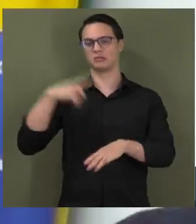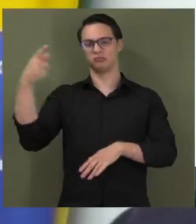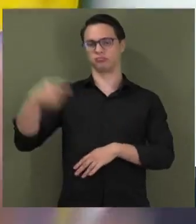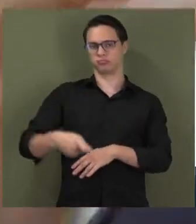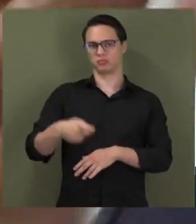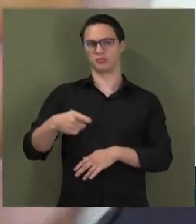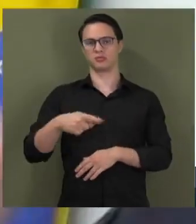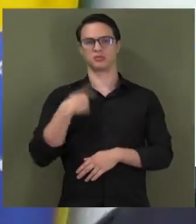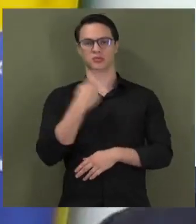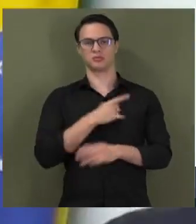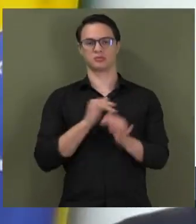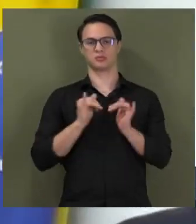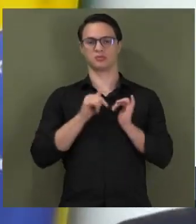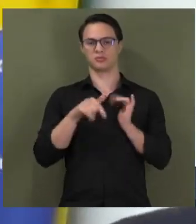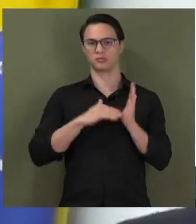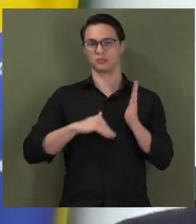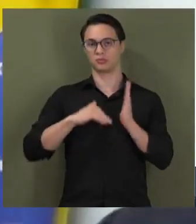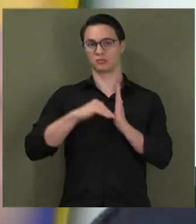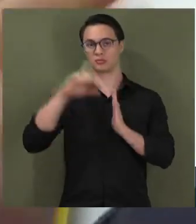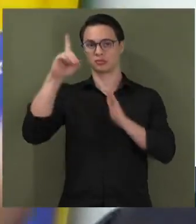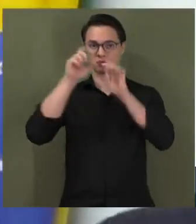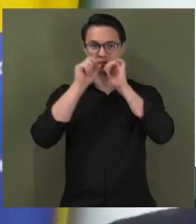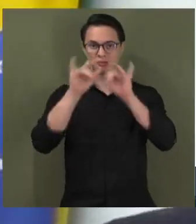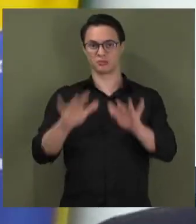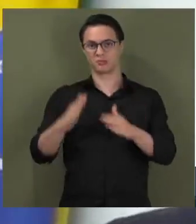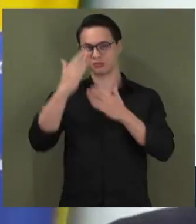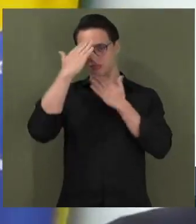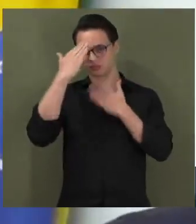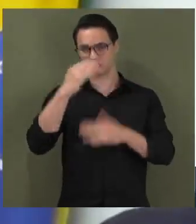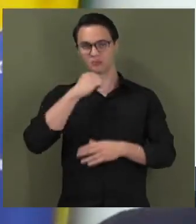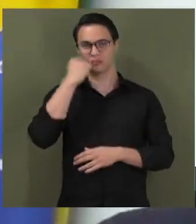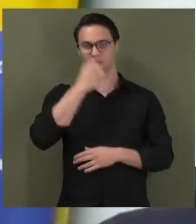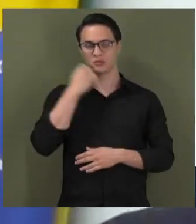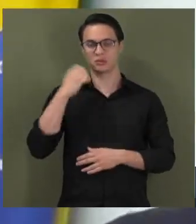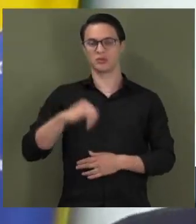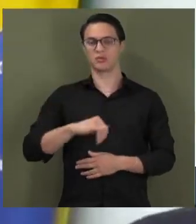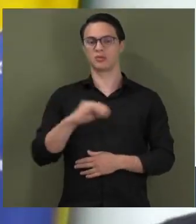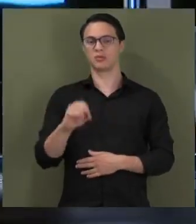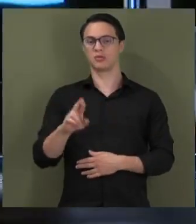do Senado Federal. Que Deus nos ilumine e nos guie. Muito obrigado, senador Jorge Cajuru.